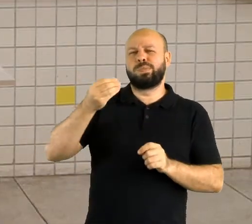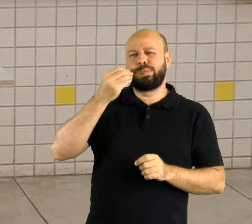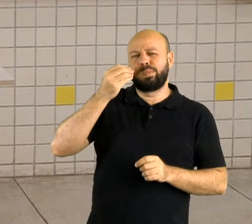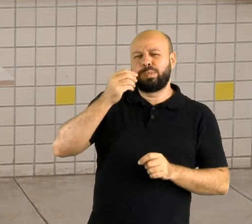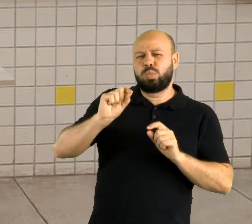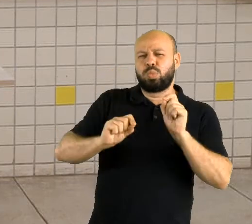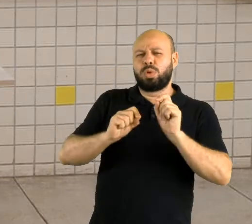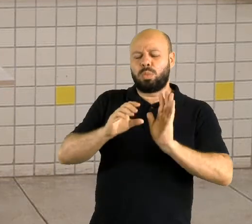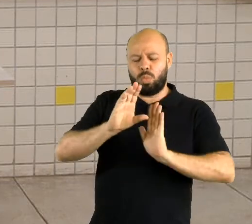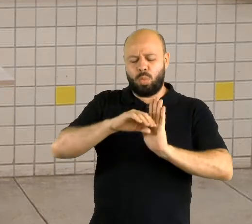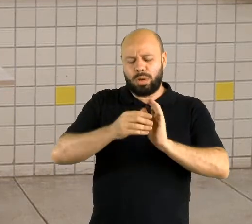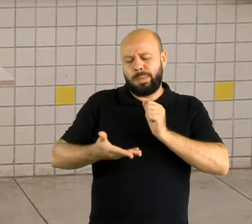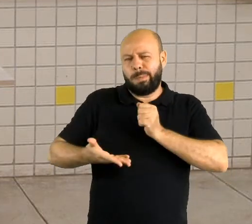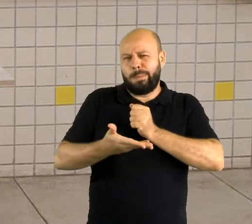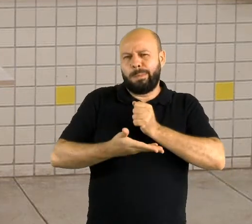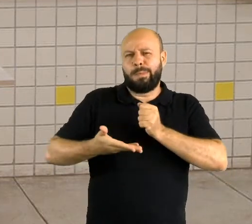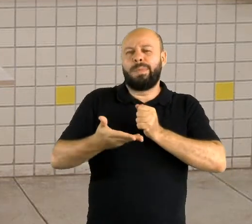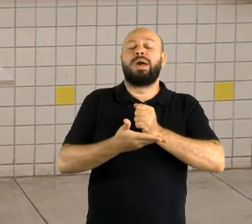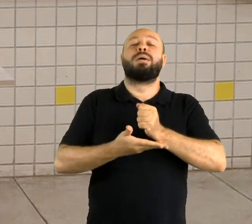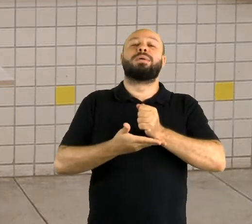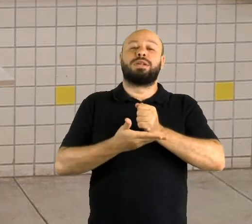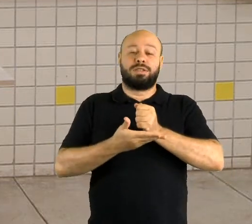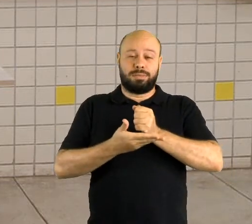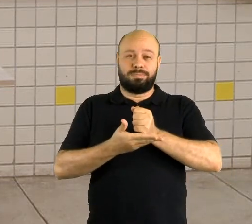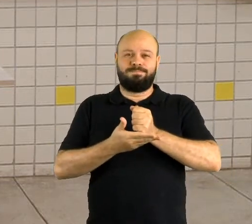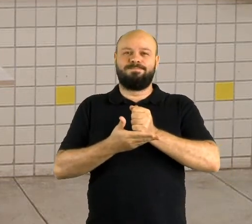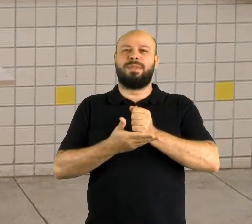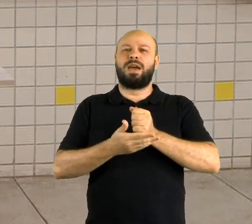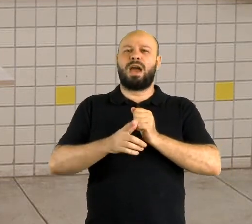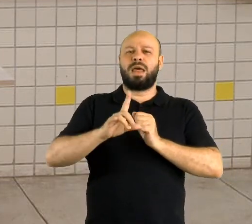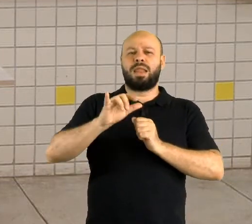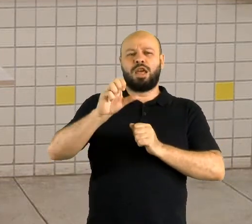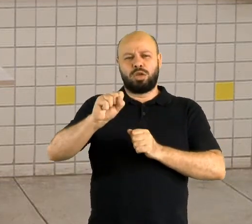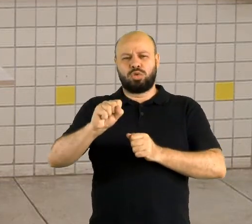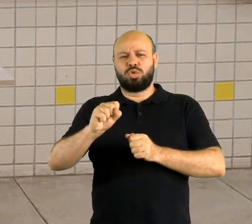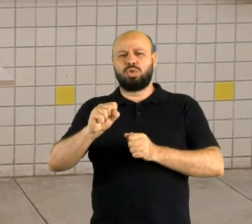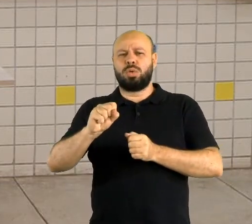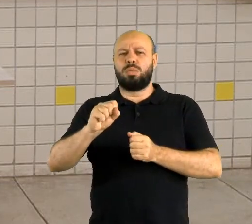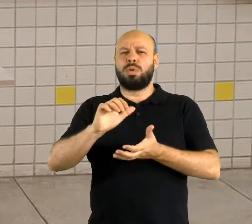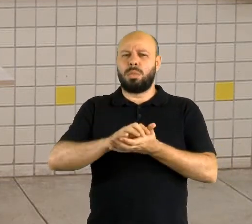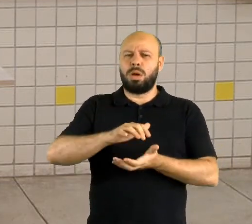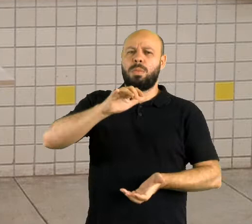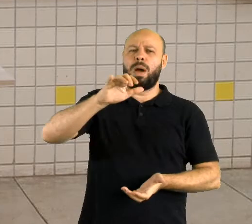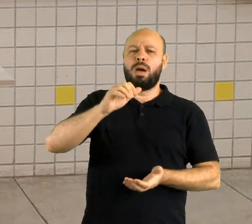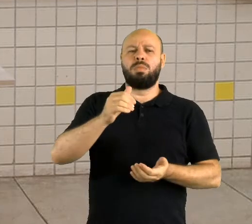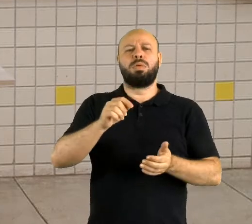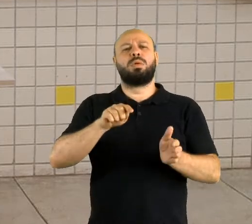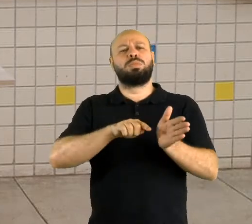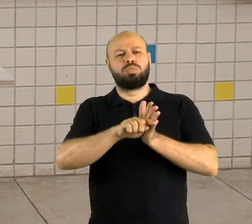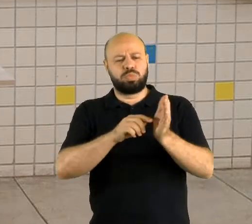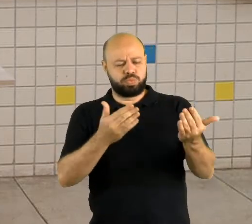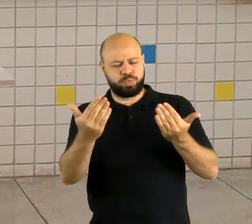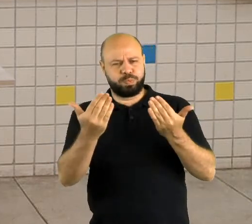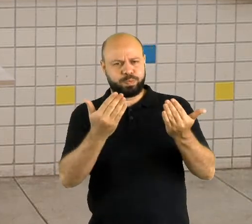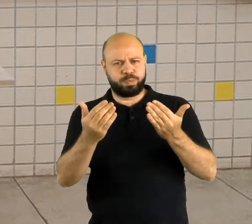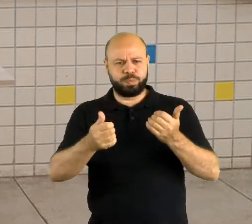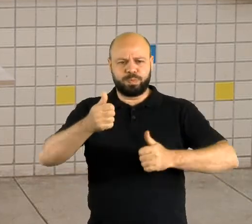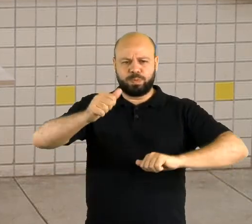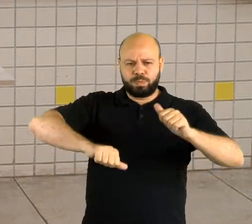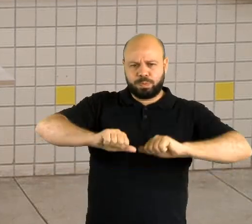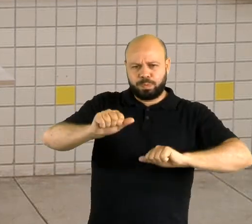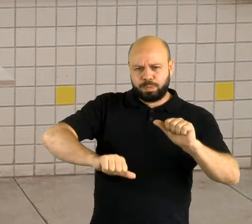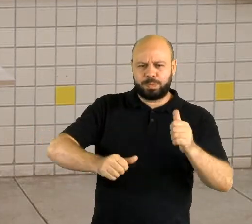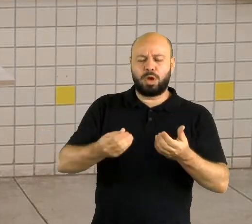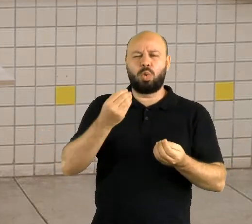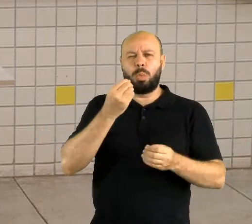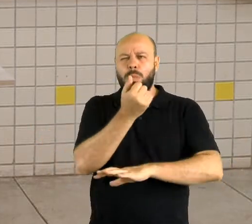conceitos básicos, dados e fazer comparações. Você vai poder analisar quais os tipos